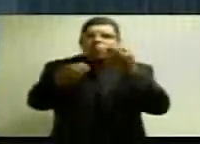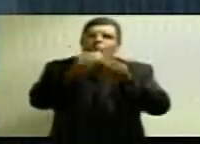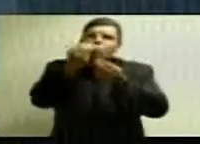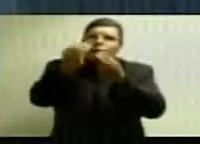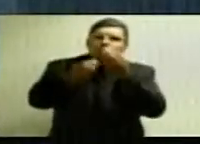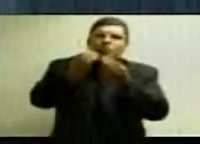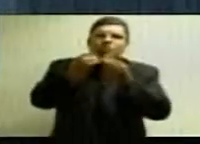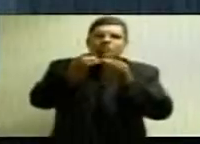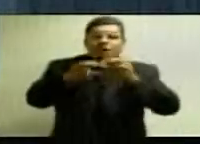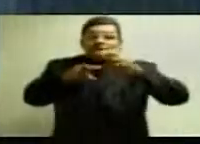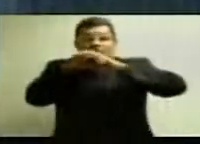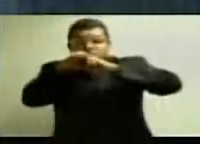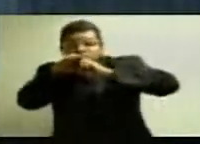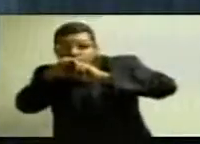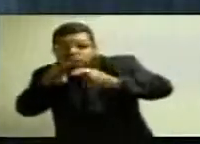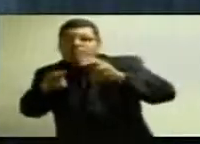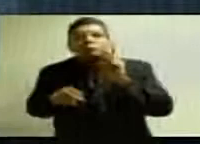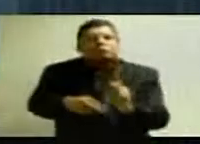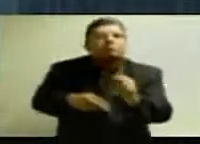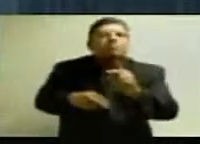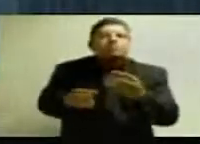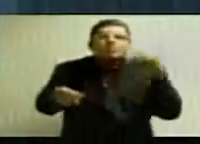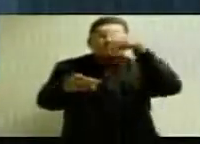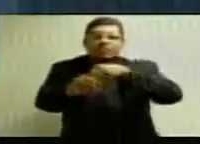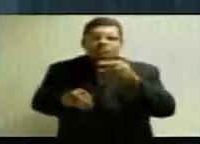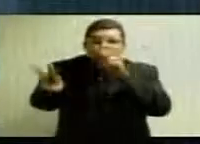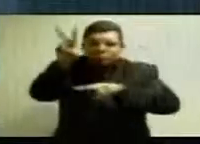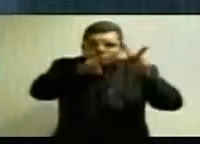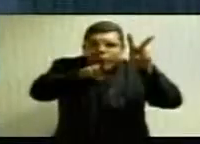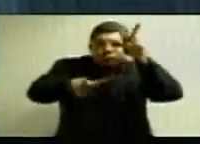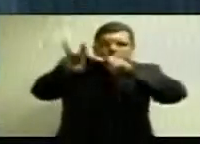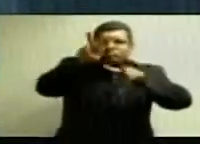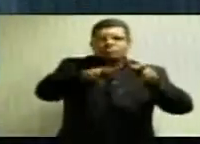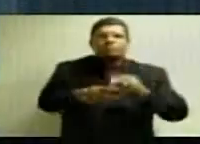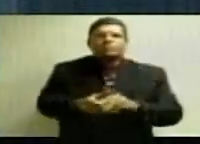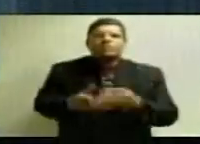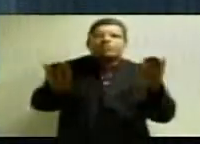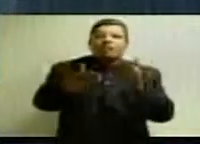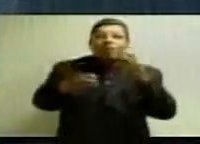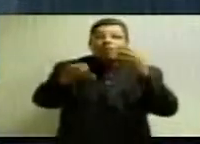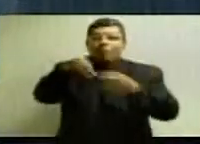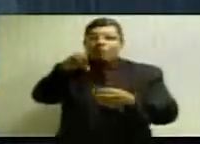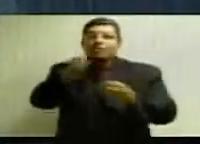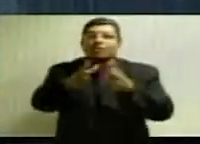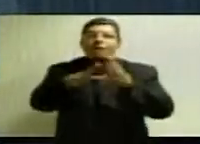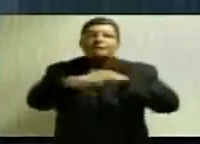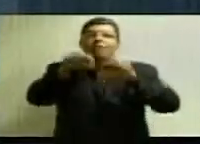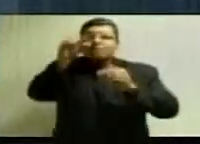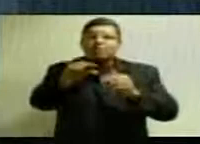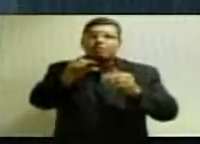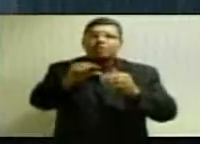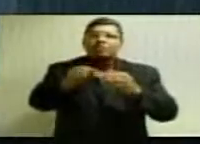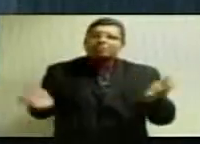fossem trilhos, sem precisar segregar a via. É um modal muito mais barato, muito